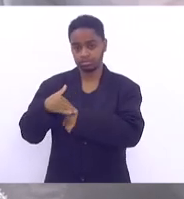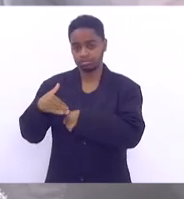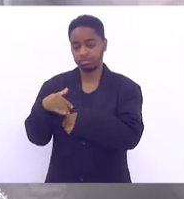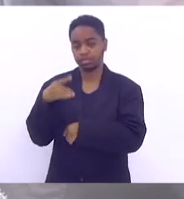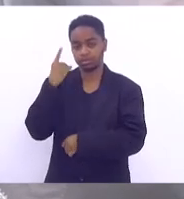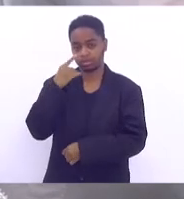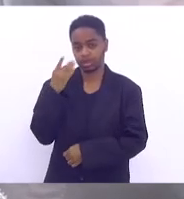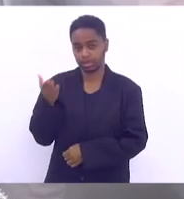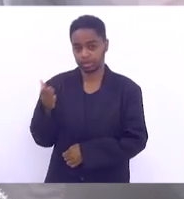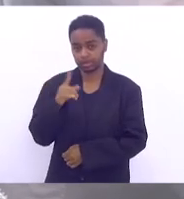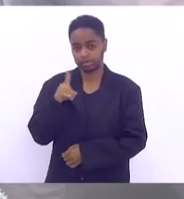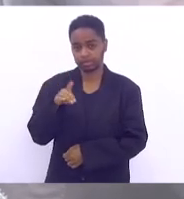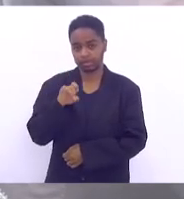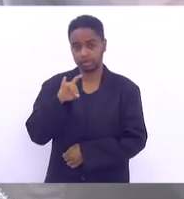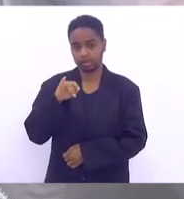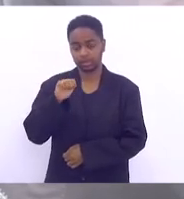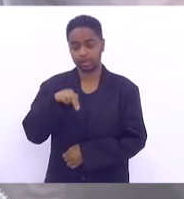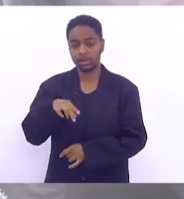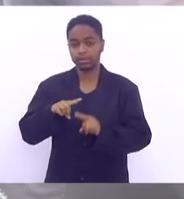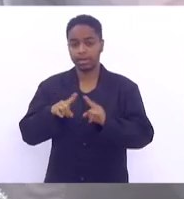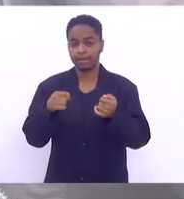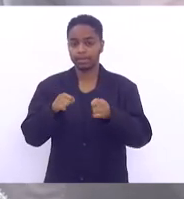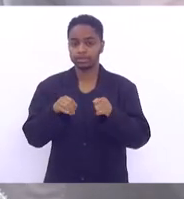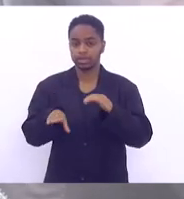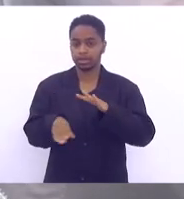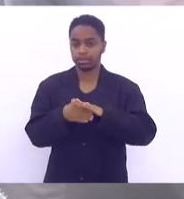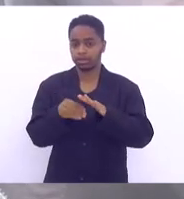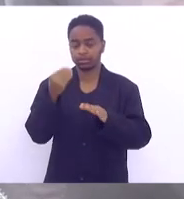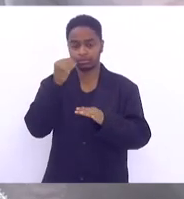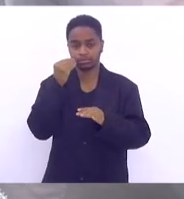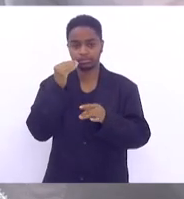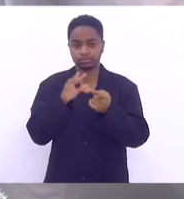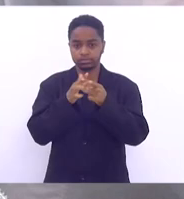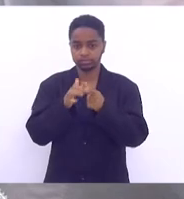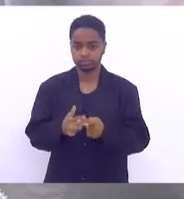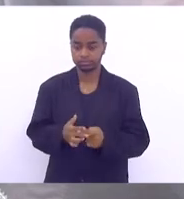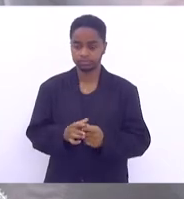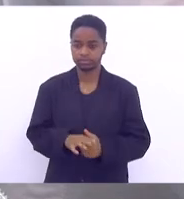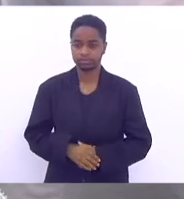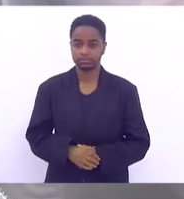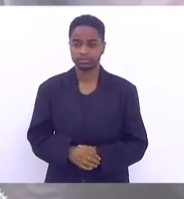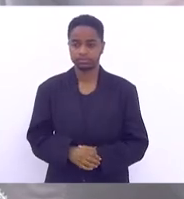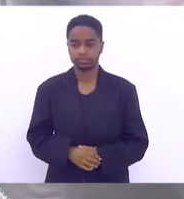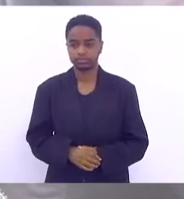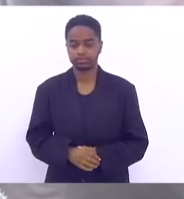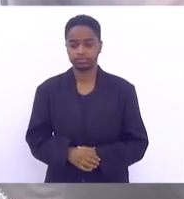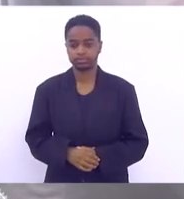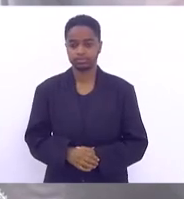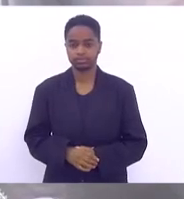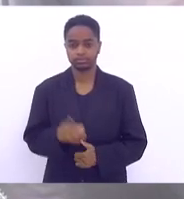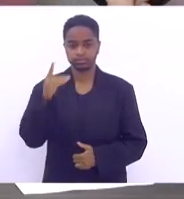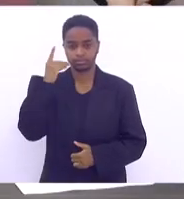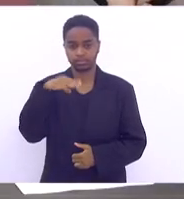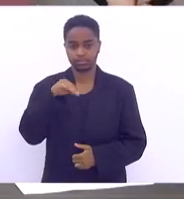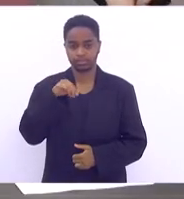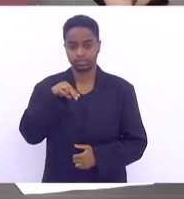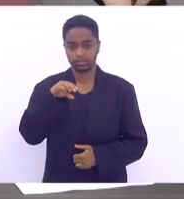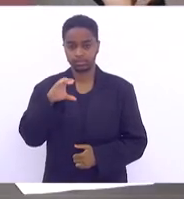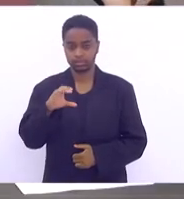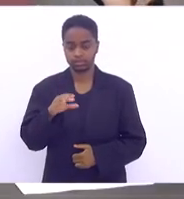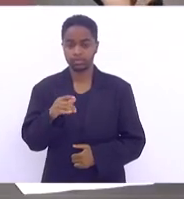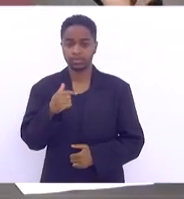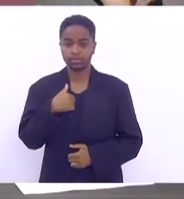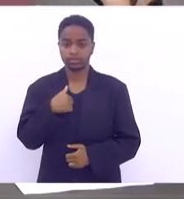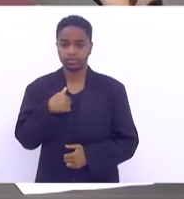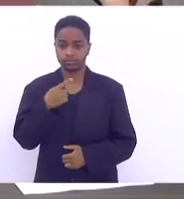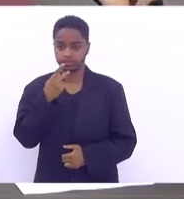fato, algumas emendas de plenário para aperfeiçoar, porque é muito vago, de fato. Muito deputado, rapidamente. Deputado Mink. Não, é dirigido à